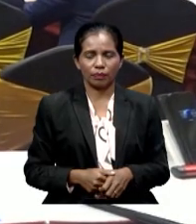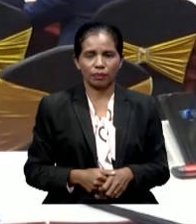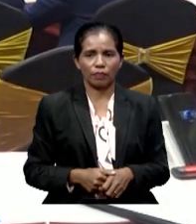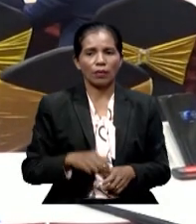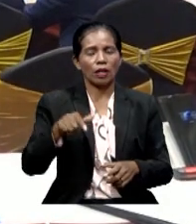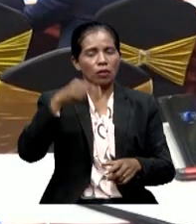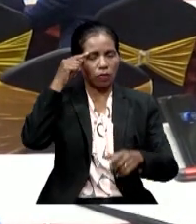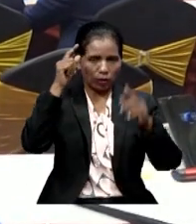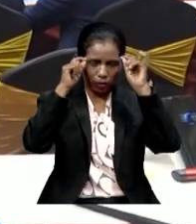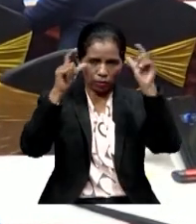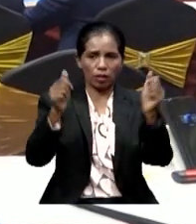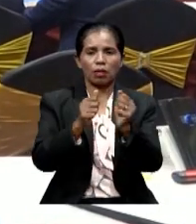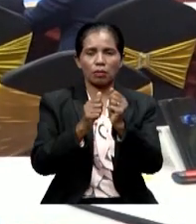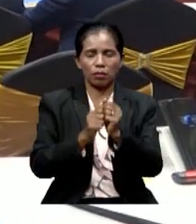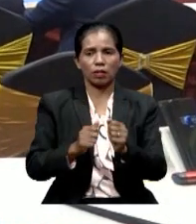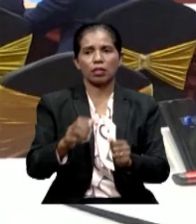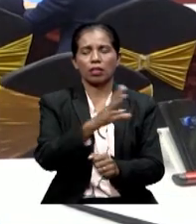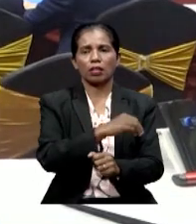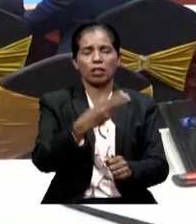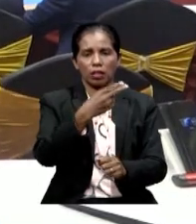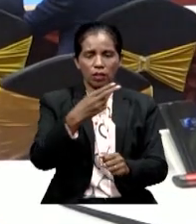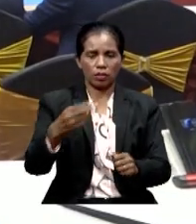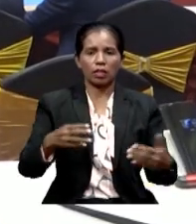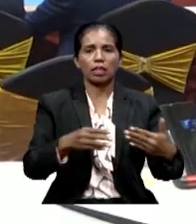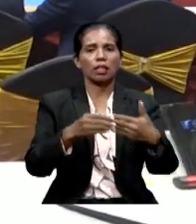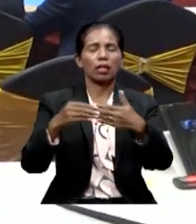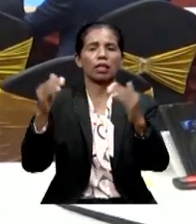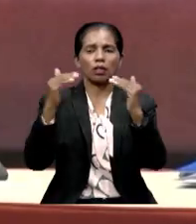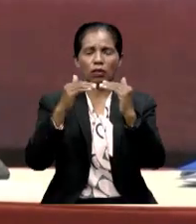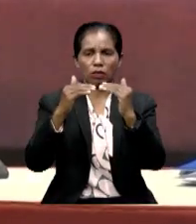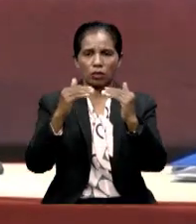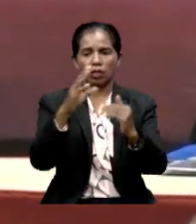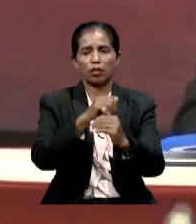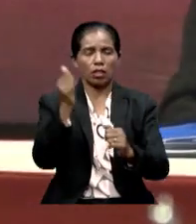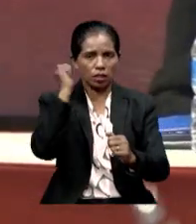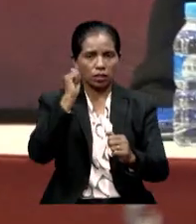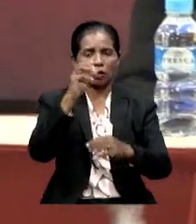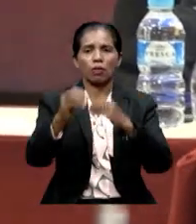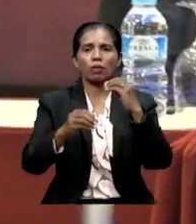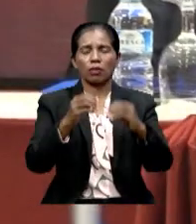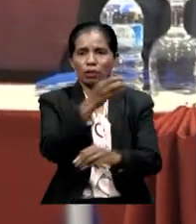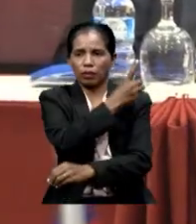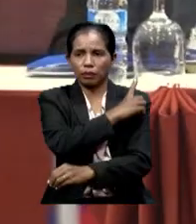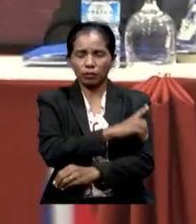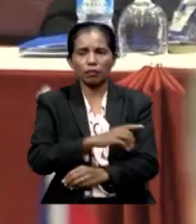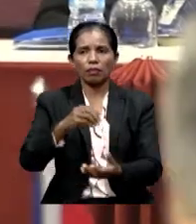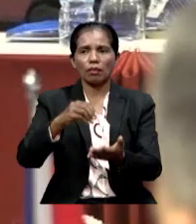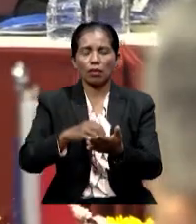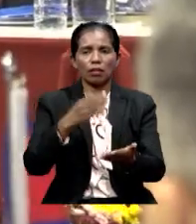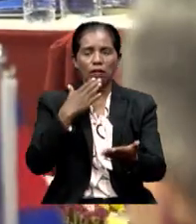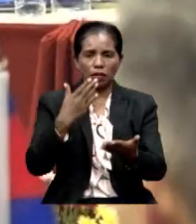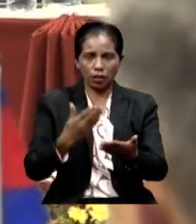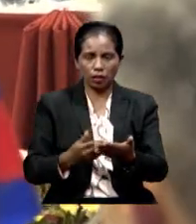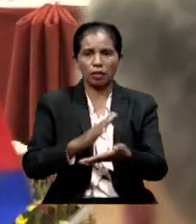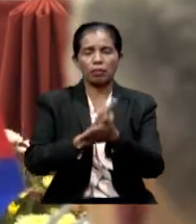Governo Timor-Leste junto com a República Indonésia organiza diálogo Fórum Regional ASEAN com a defesa a tu garante prosperidade no